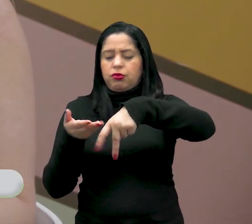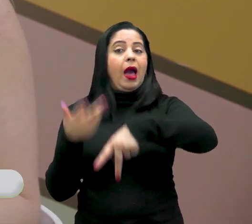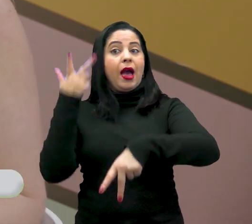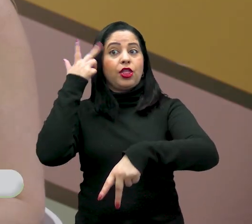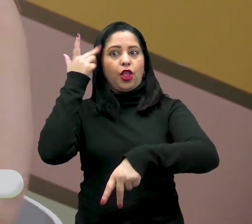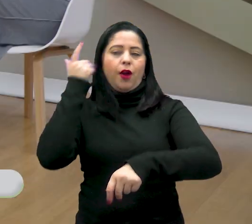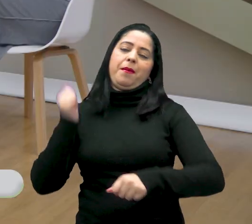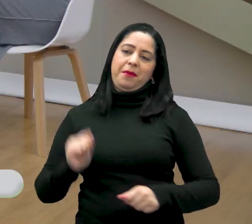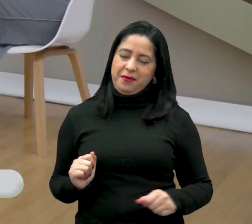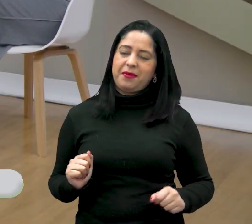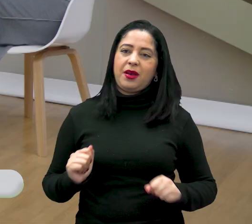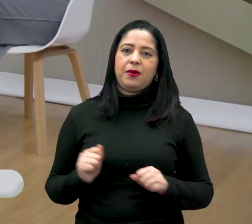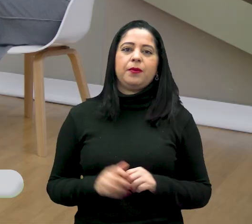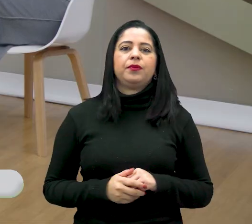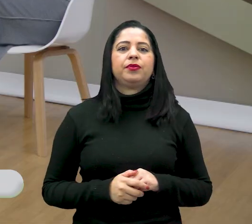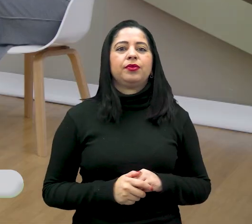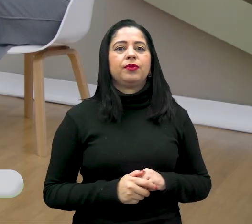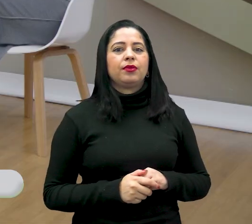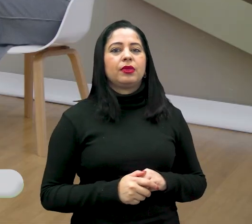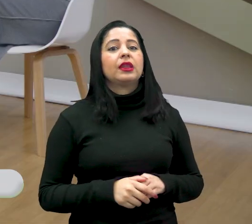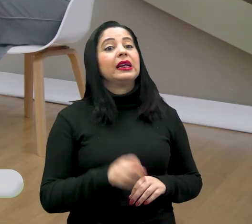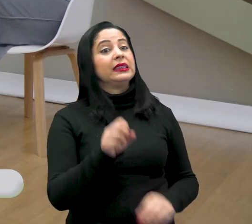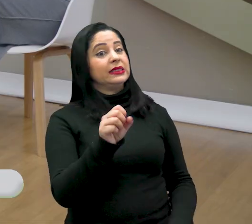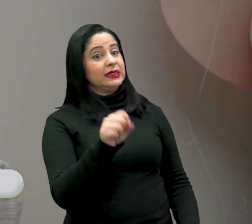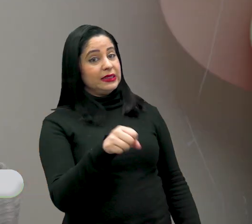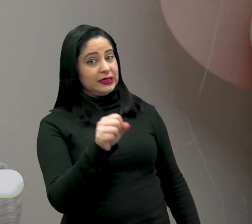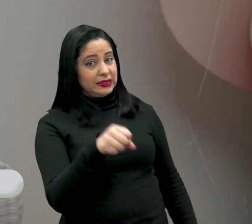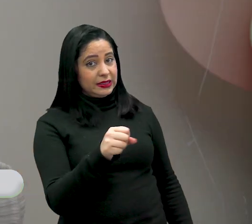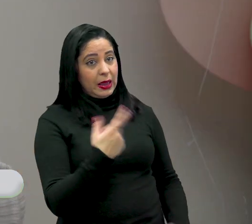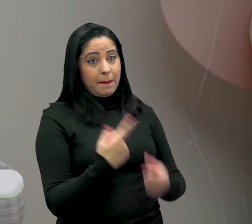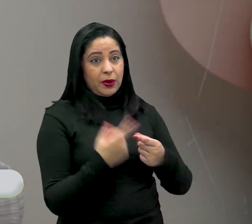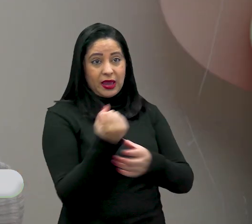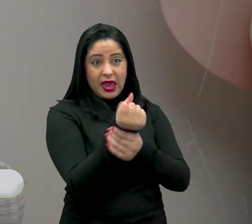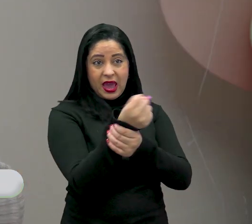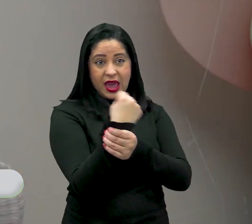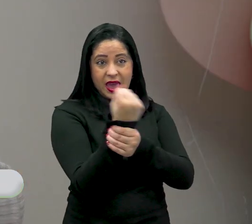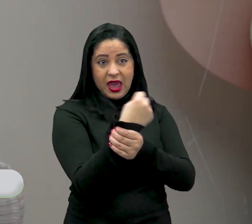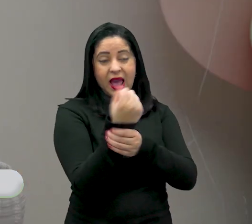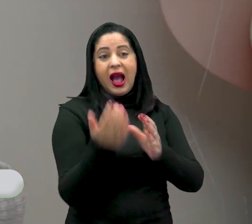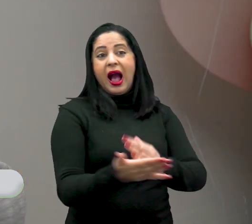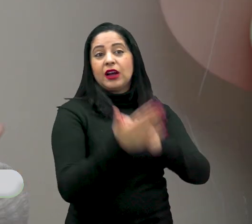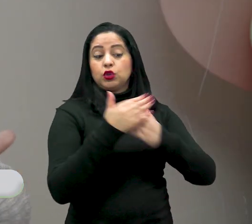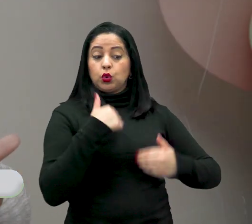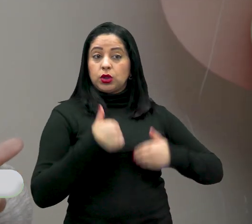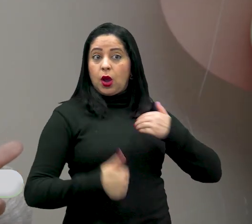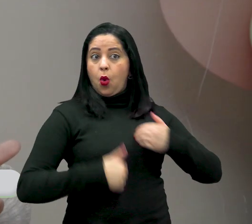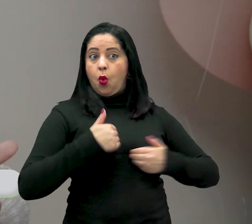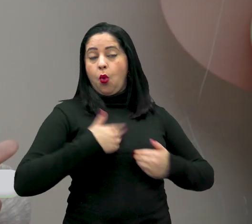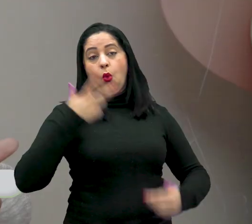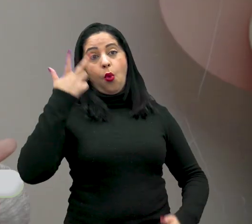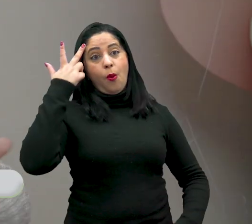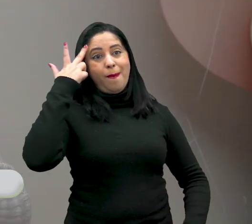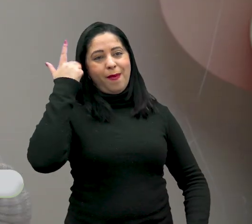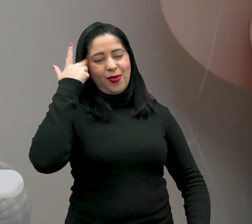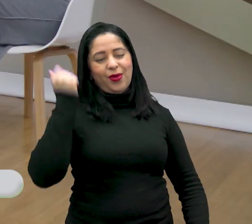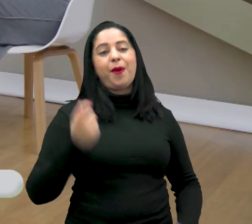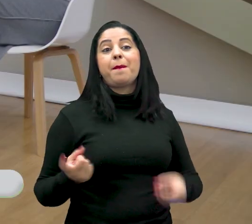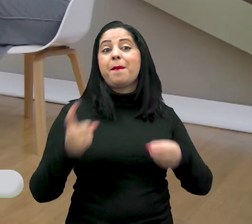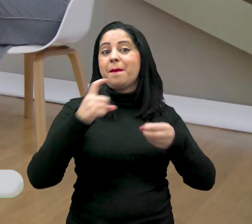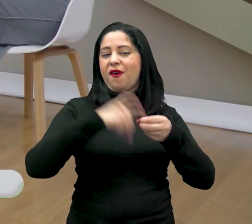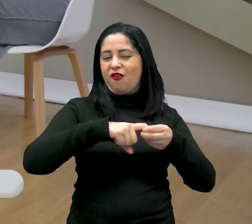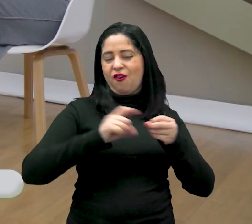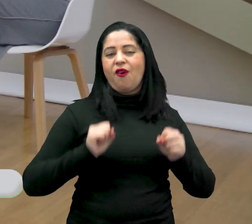baseiam nisso, em voltar o quanto antes o paciente ativo. Quer dizer, vai reaproximar daquilo que é a função normal do corpo, né? Exatamente. O normal